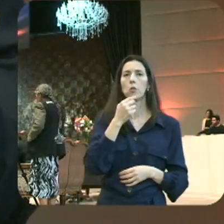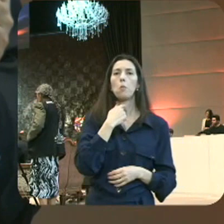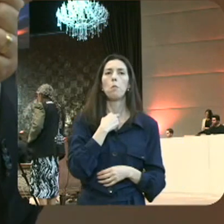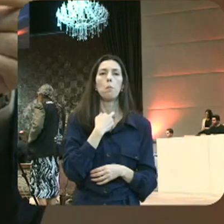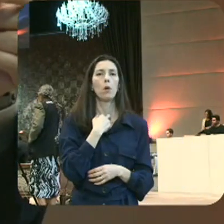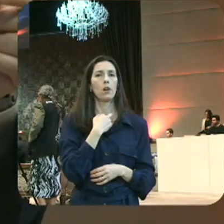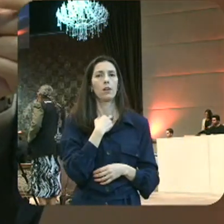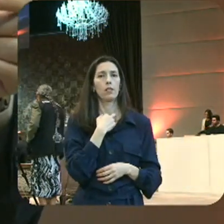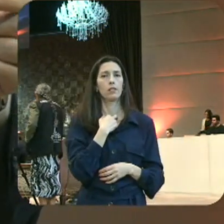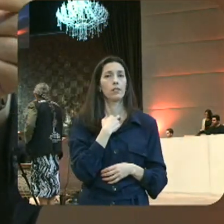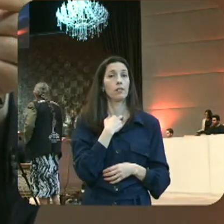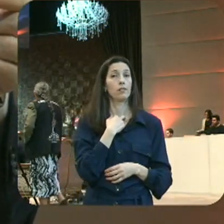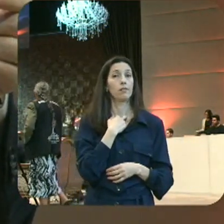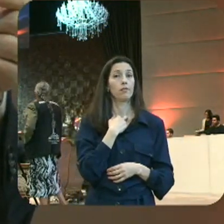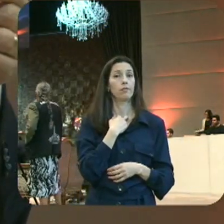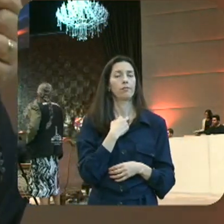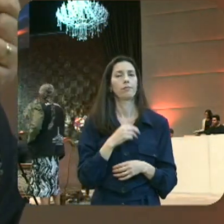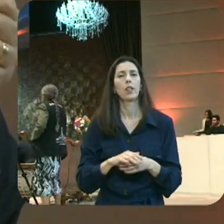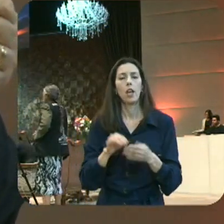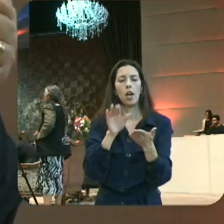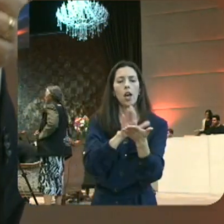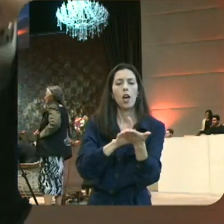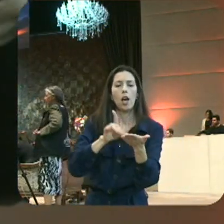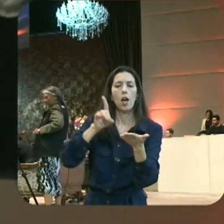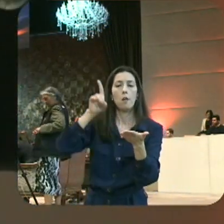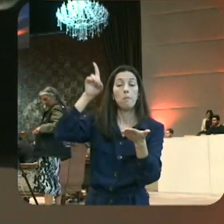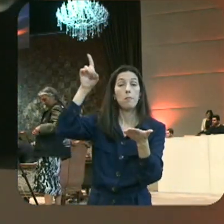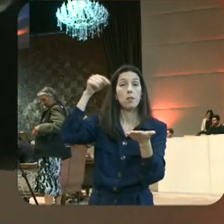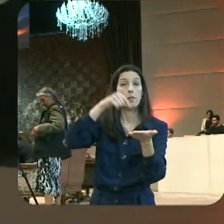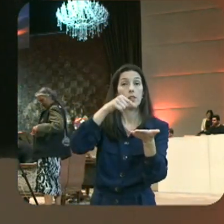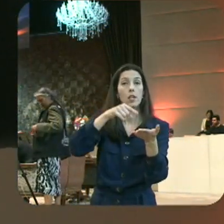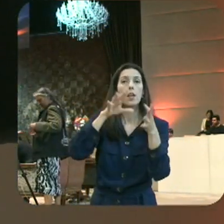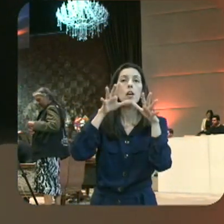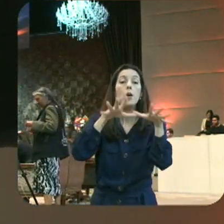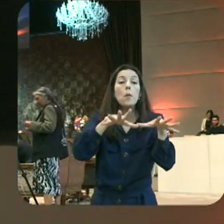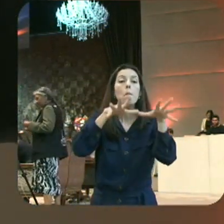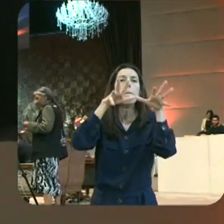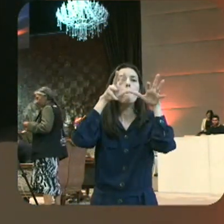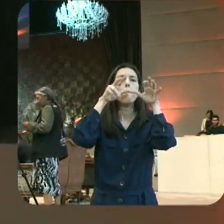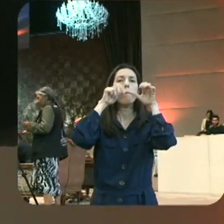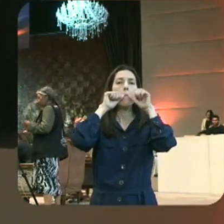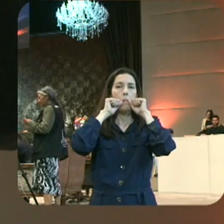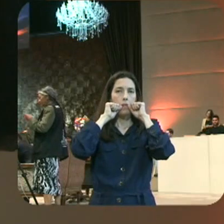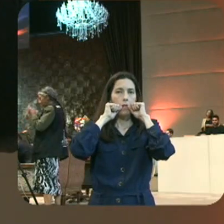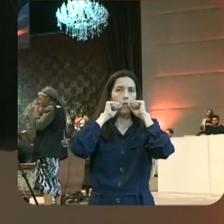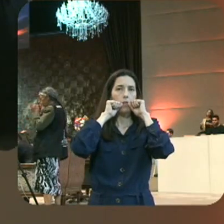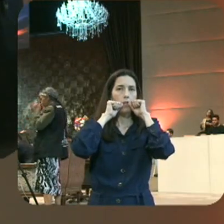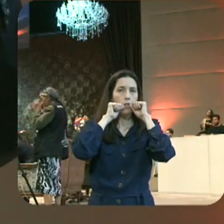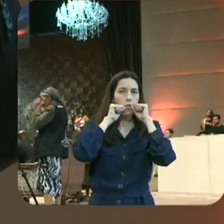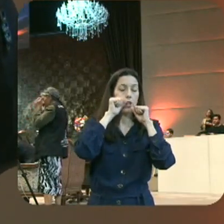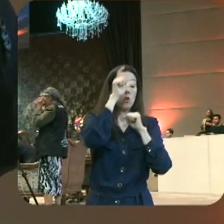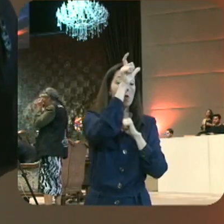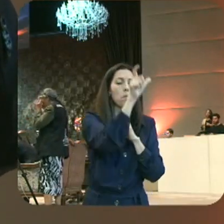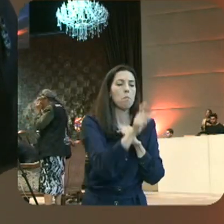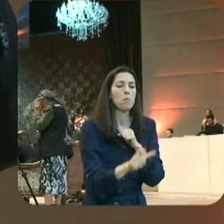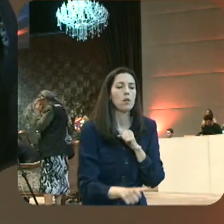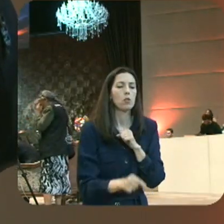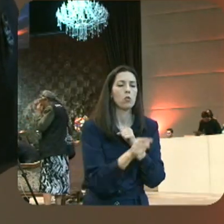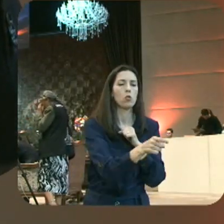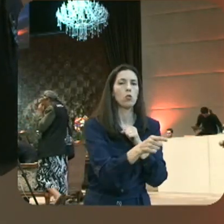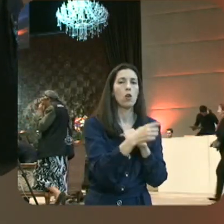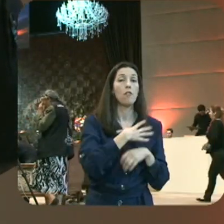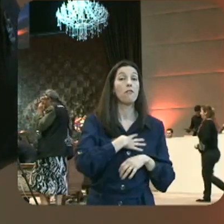A palavra de Deus diz que não tem maldição que venha sobre o Filho de Deus,